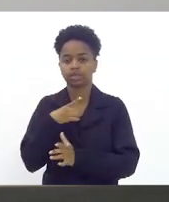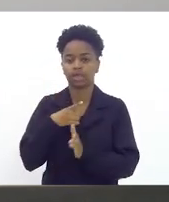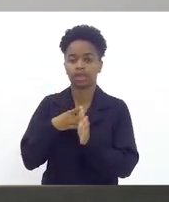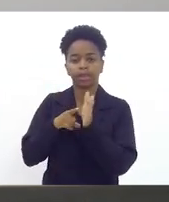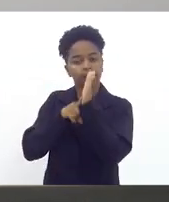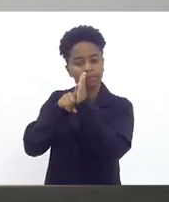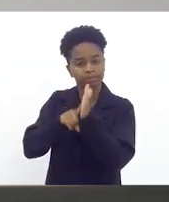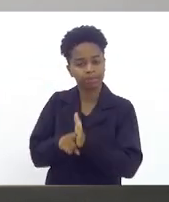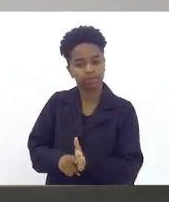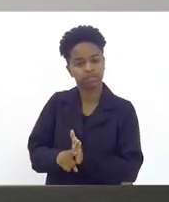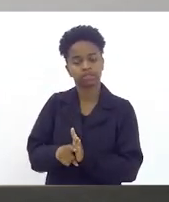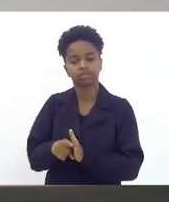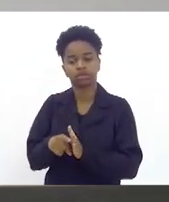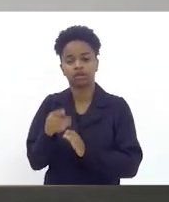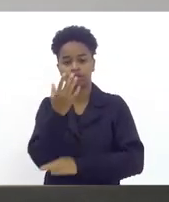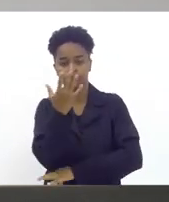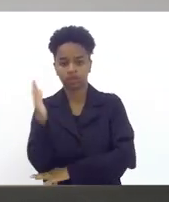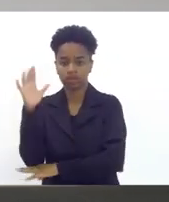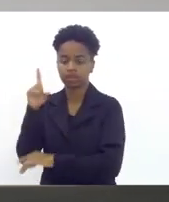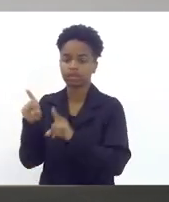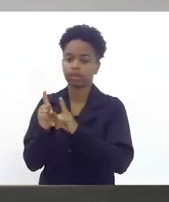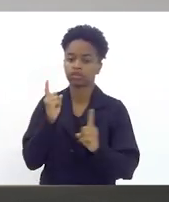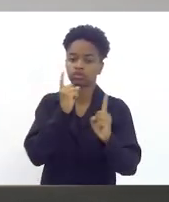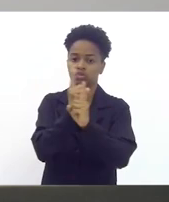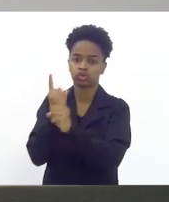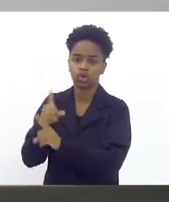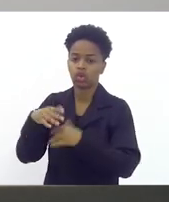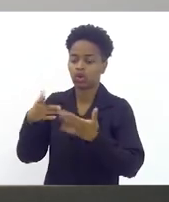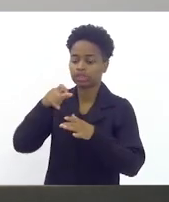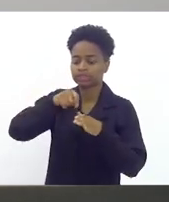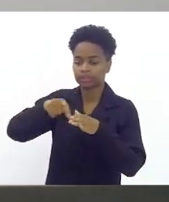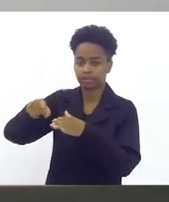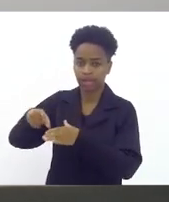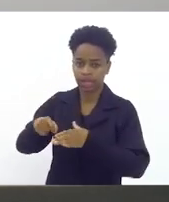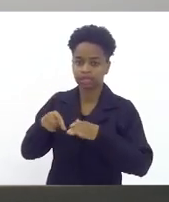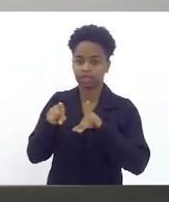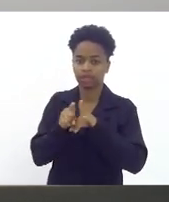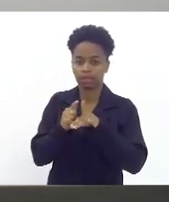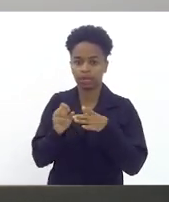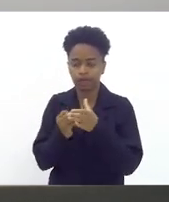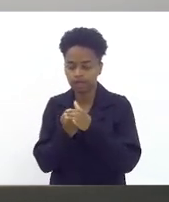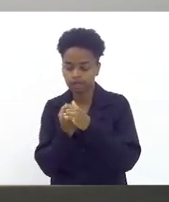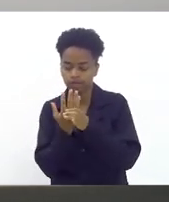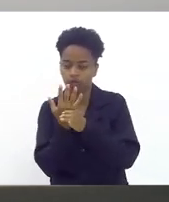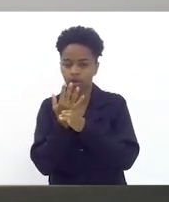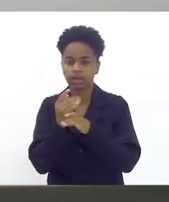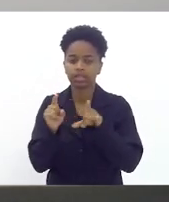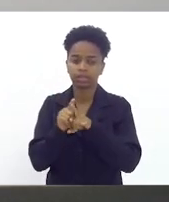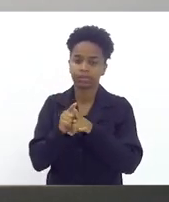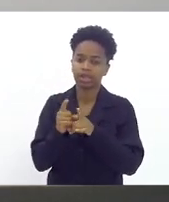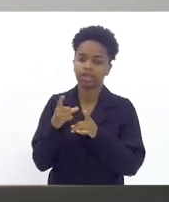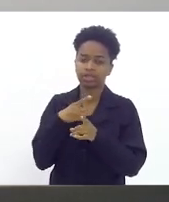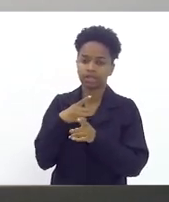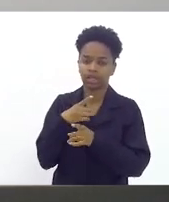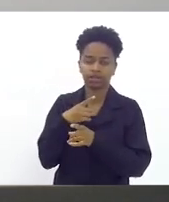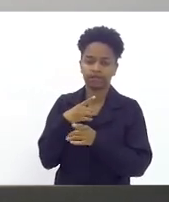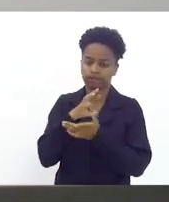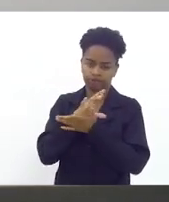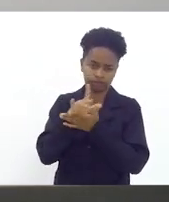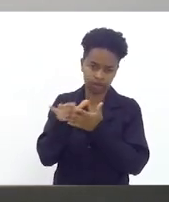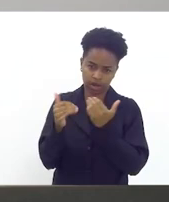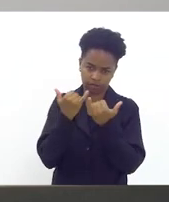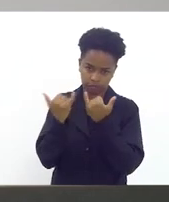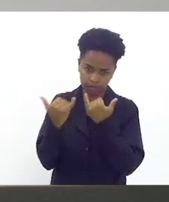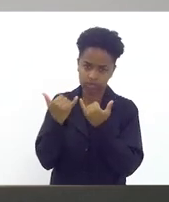diagnóstico Estadual de sementes e mudas essas bases de dados dos mapas da regiões climáticas enfim o próprio banpar então consegui